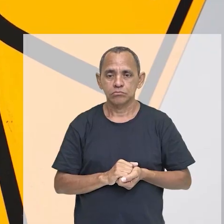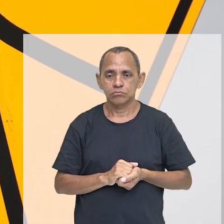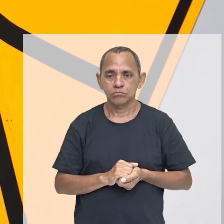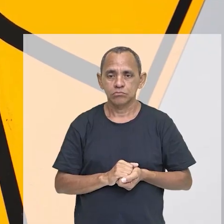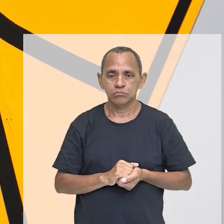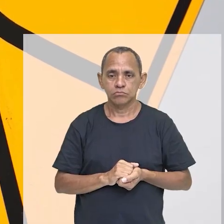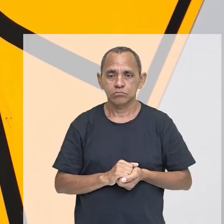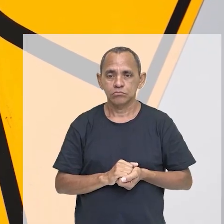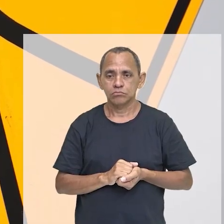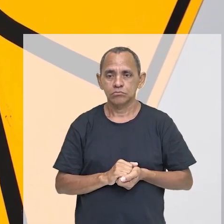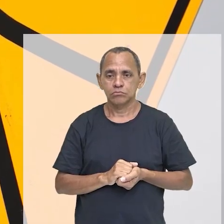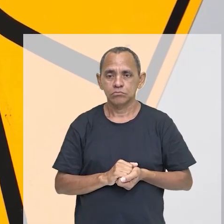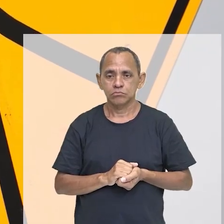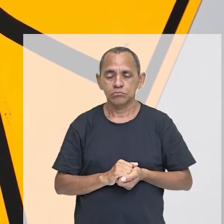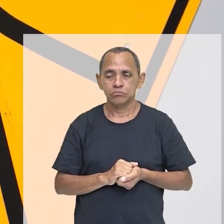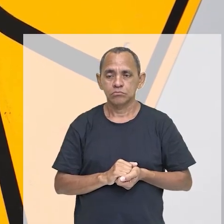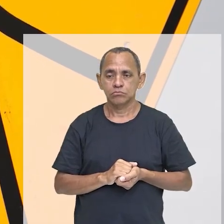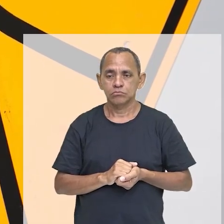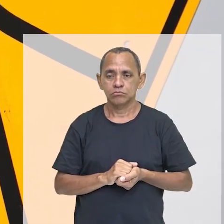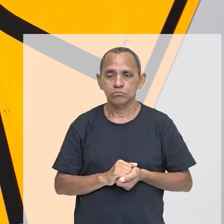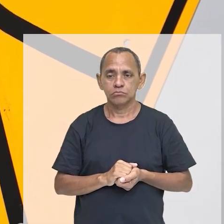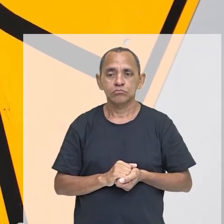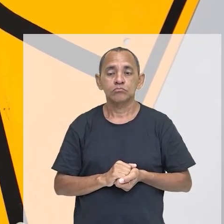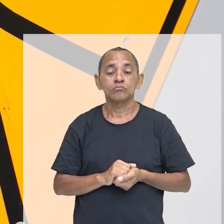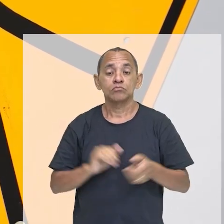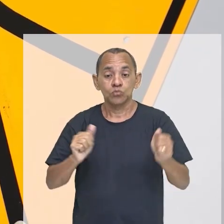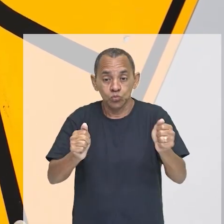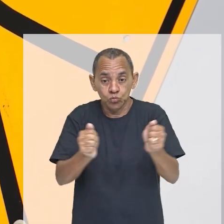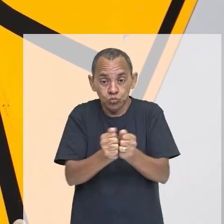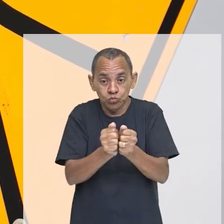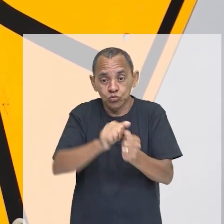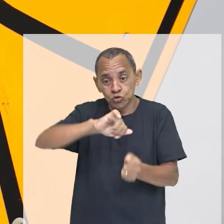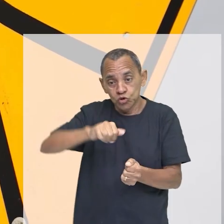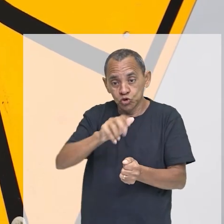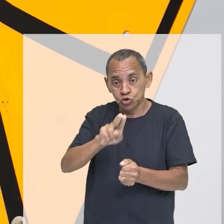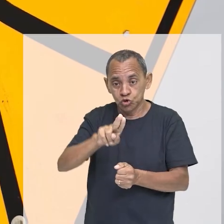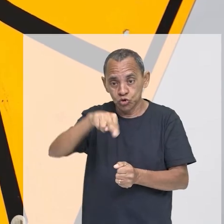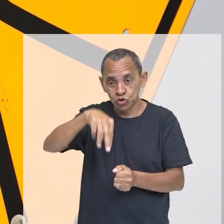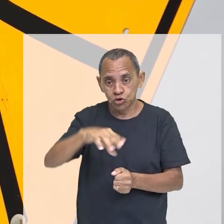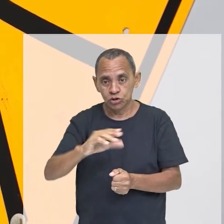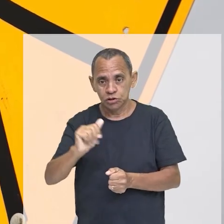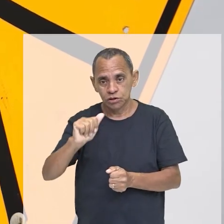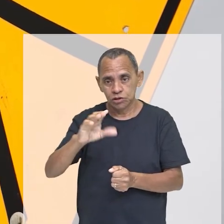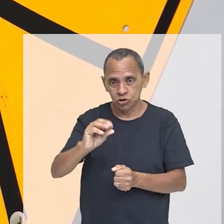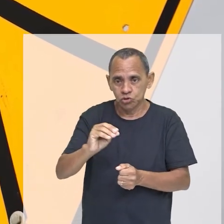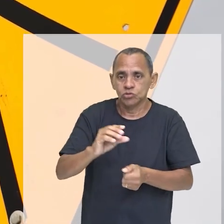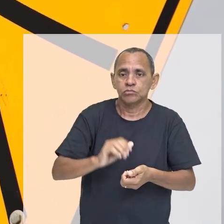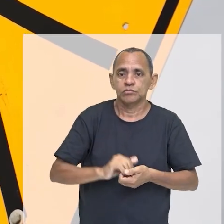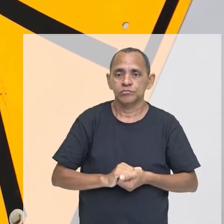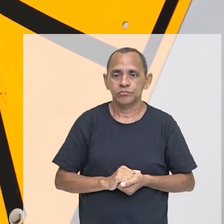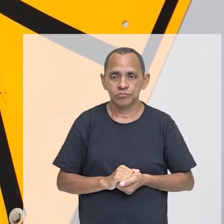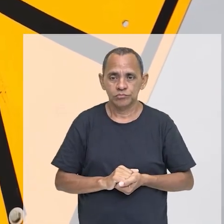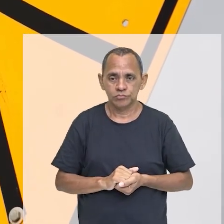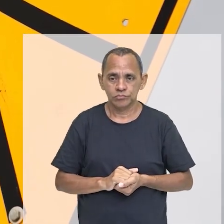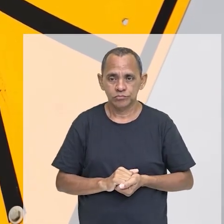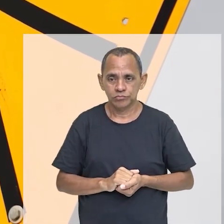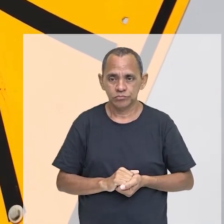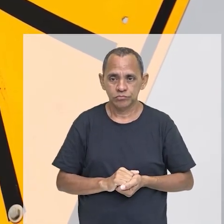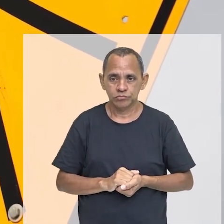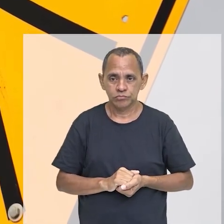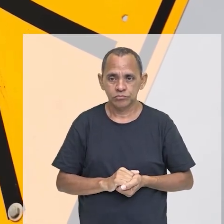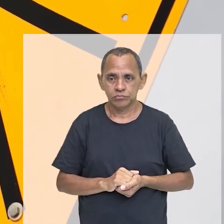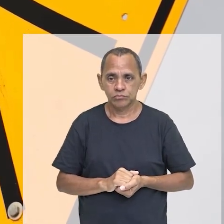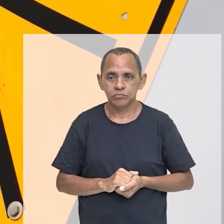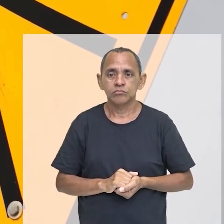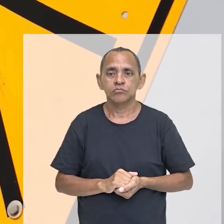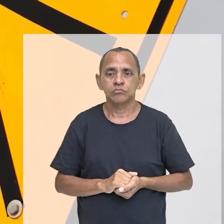Merge. Junção, fusão de pistas. Junção, fusão de pistas. Junção,